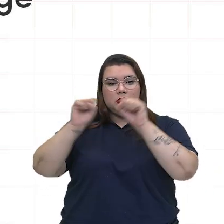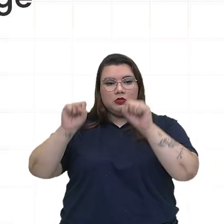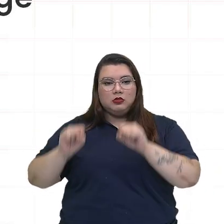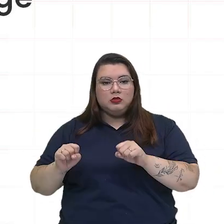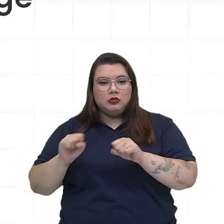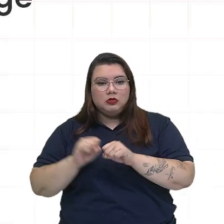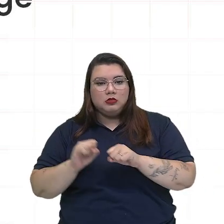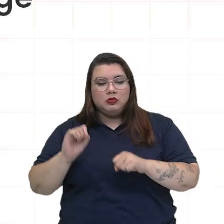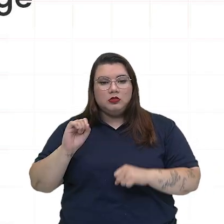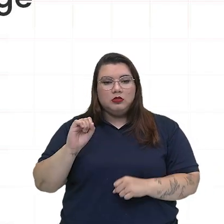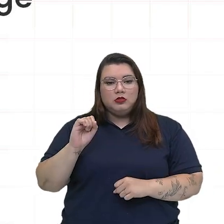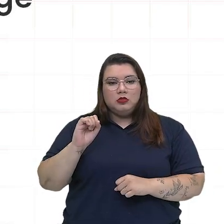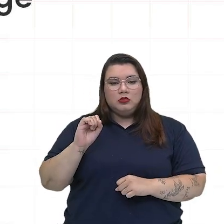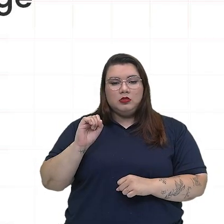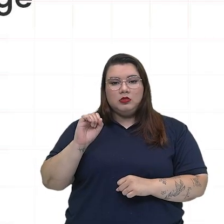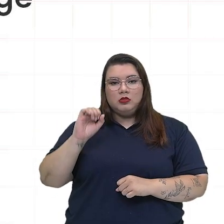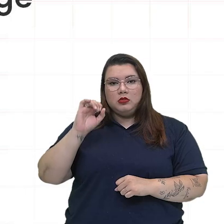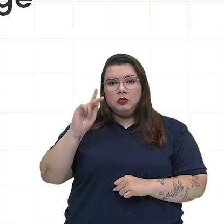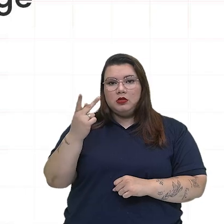sistema